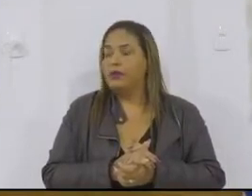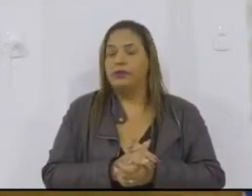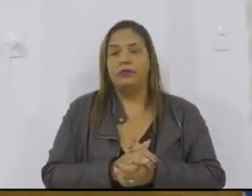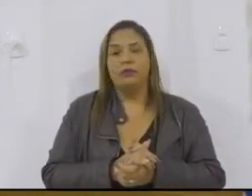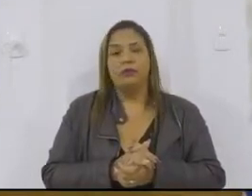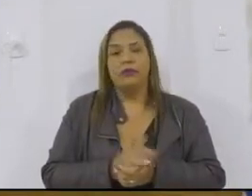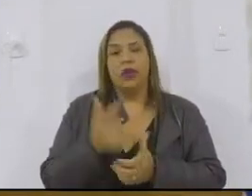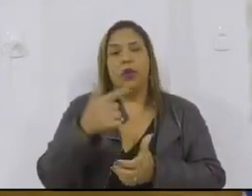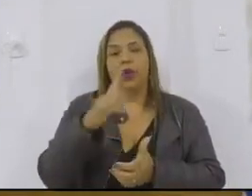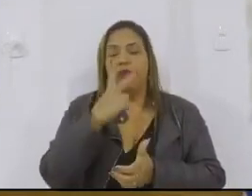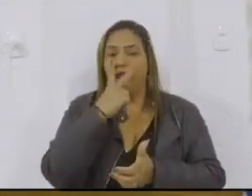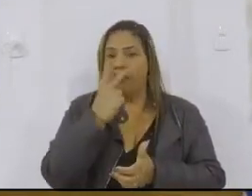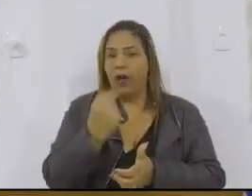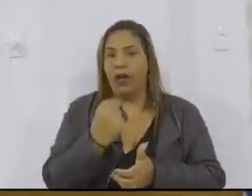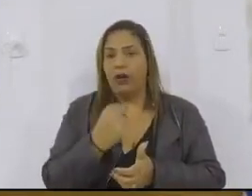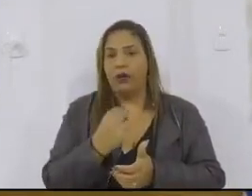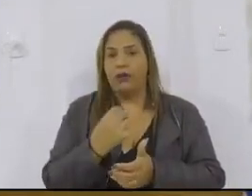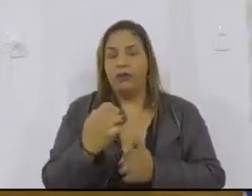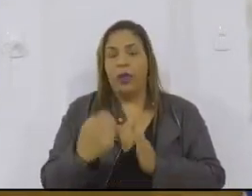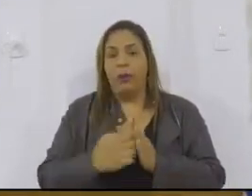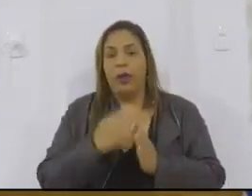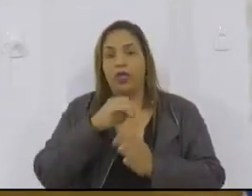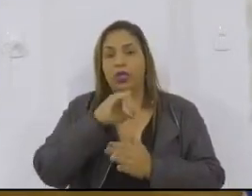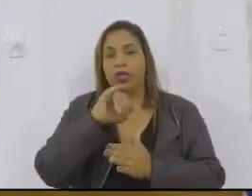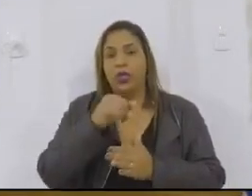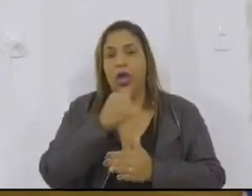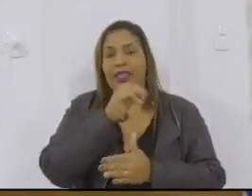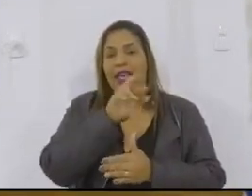tipo de van aqui, de uma empresa JR.